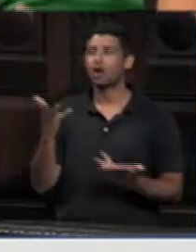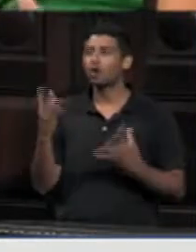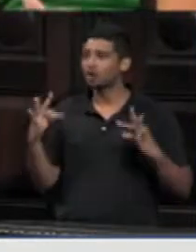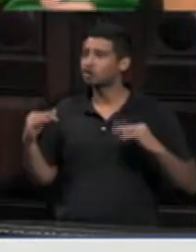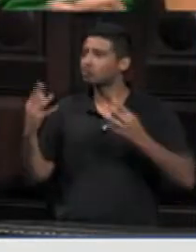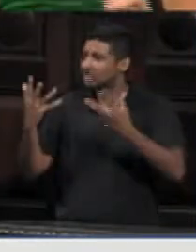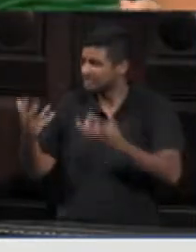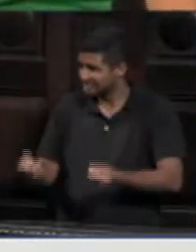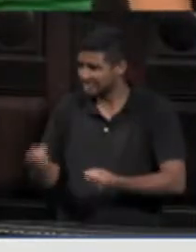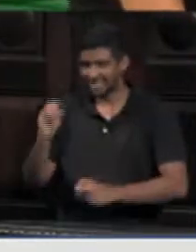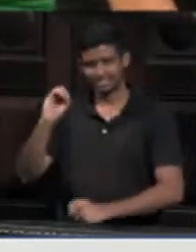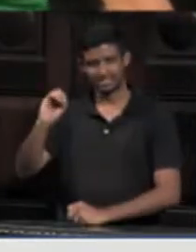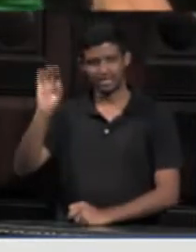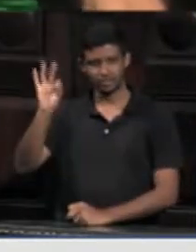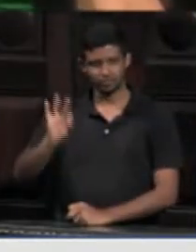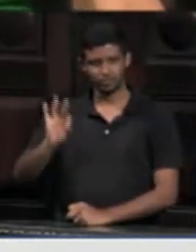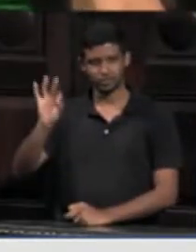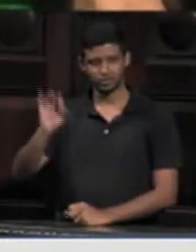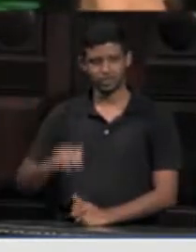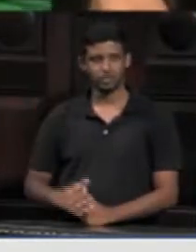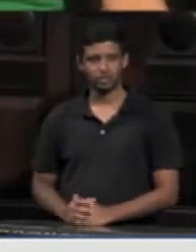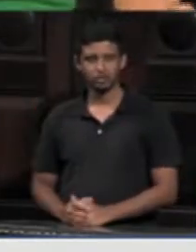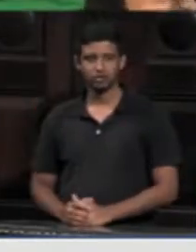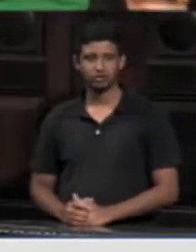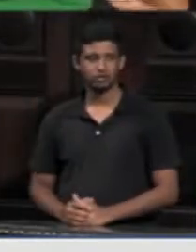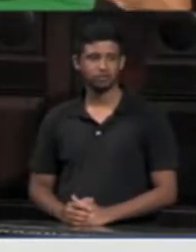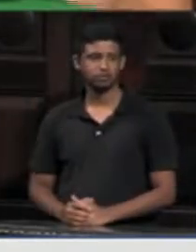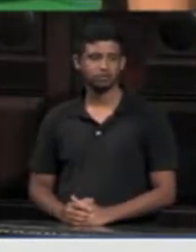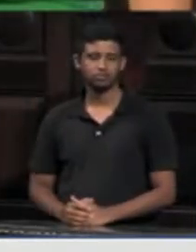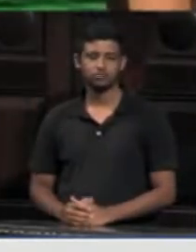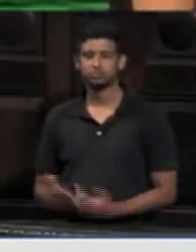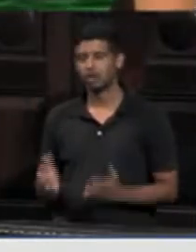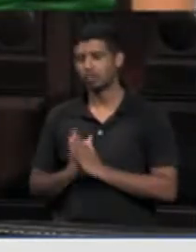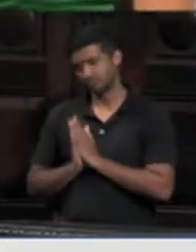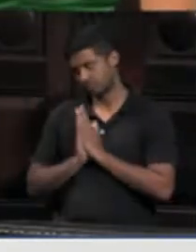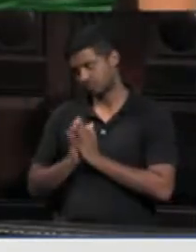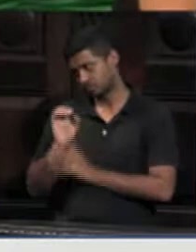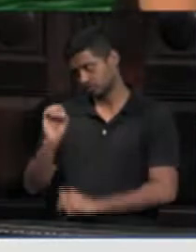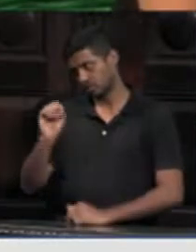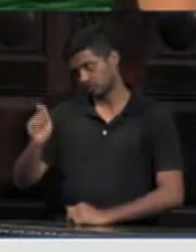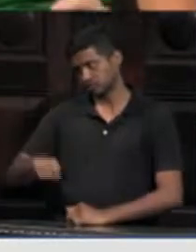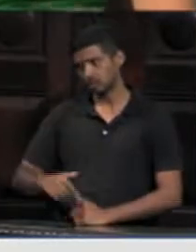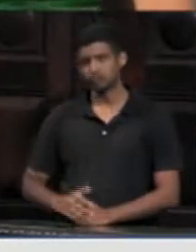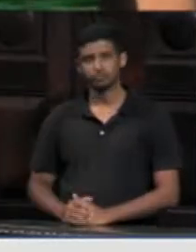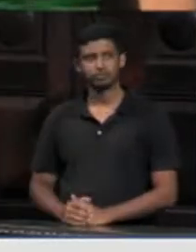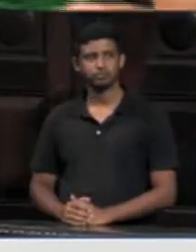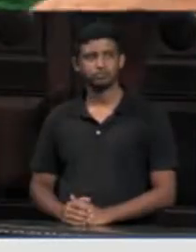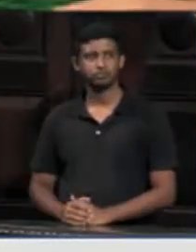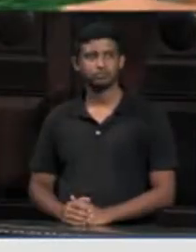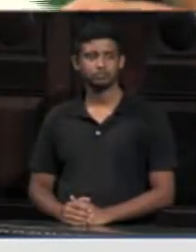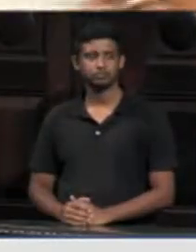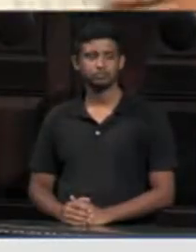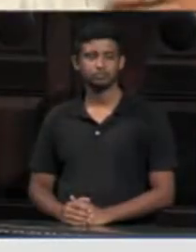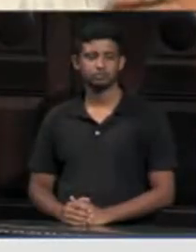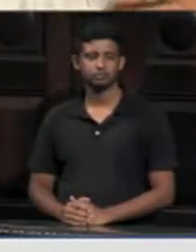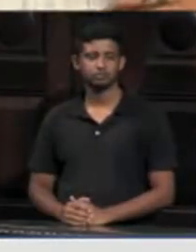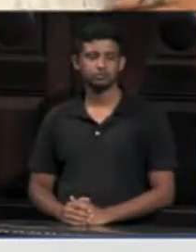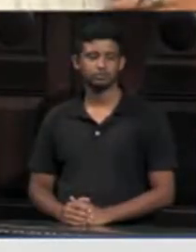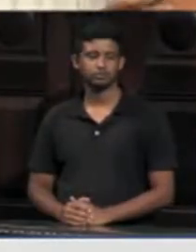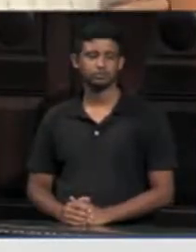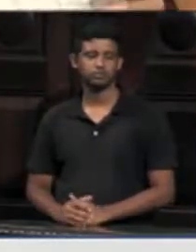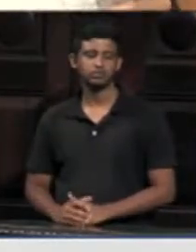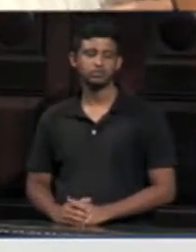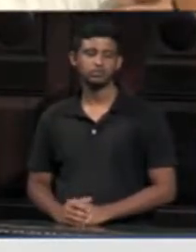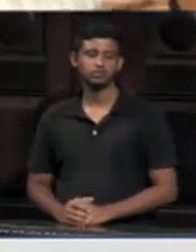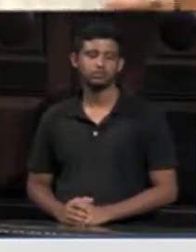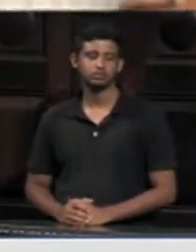Presidente. Vamos no 0%. Presidente. Vamos no 0%. Espera aí. Presidente, quero... Vamos ouvir o relator.